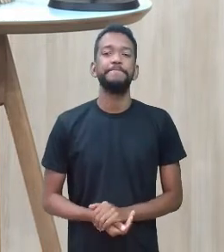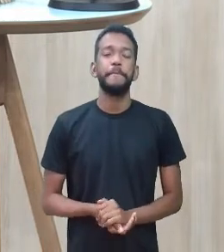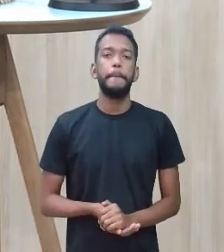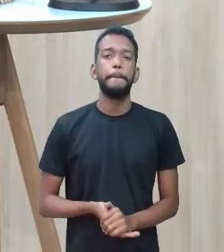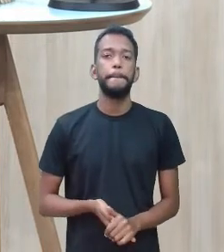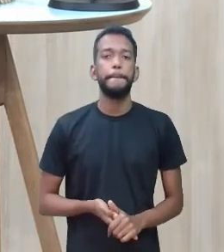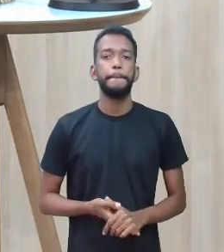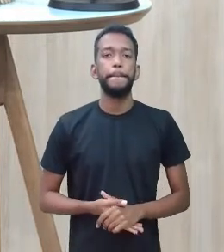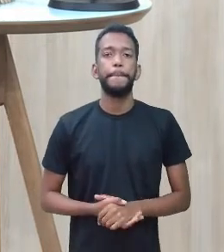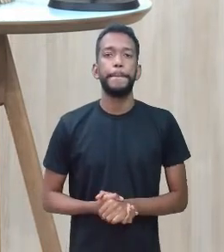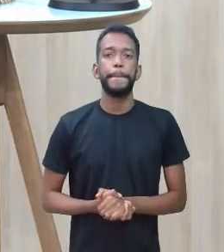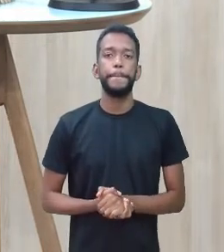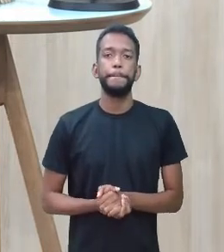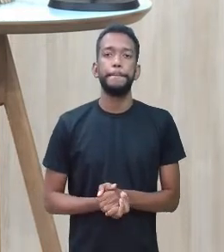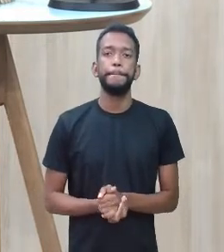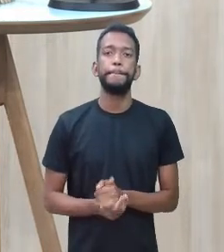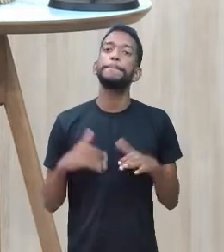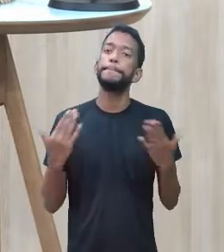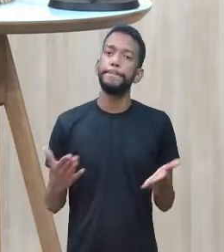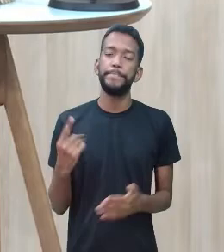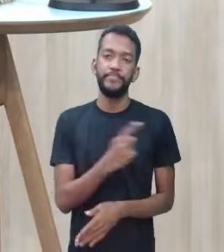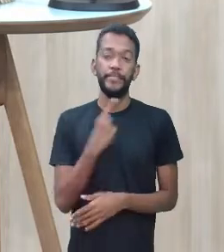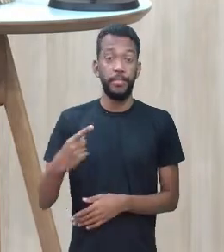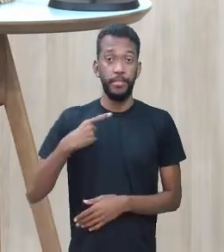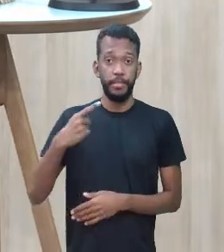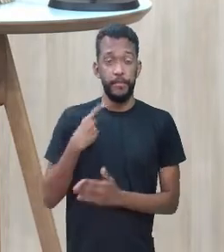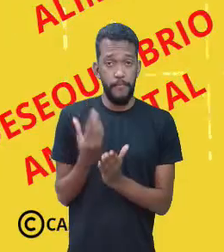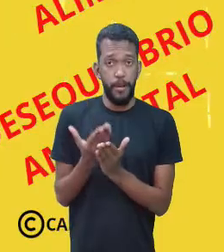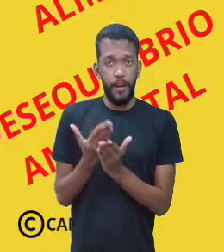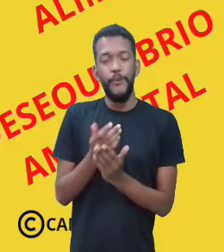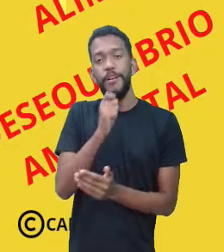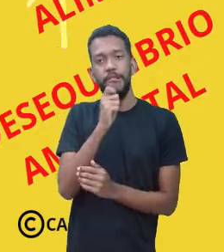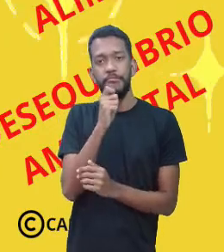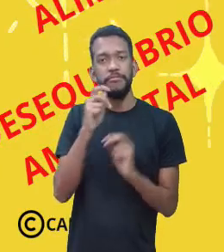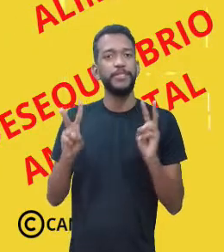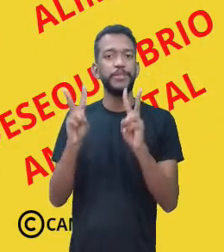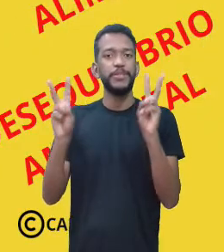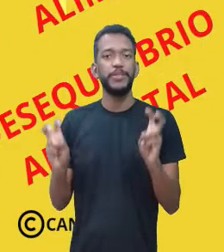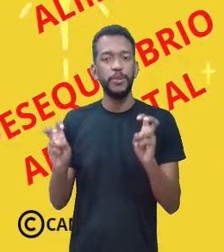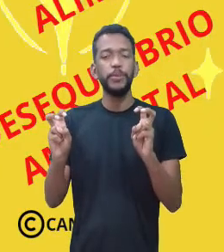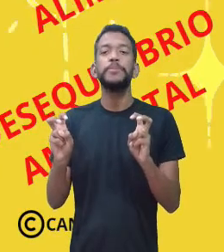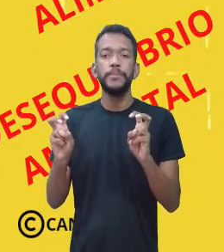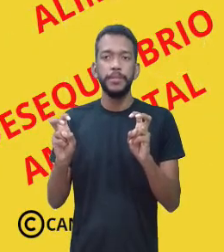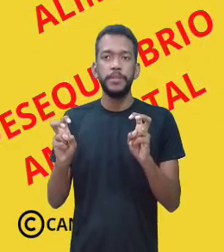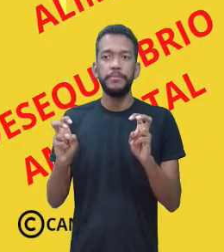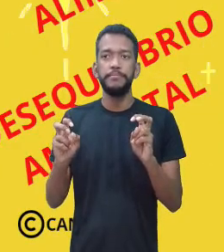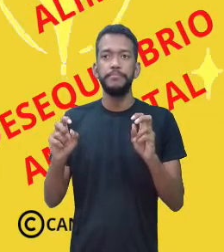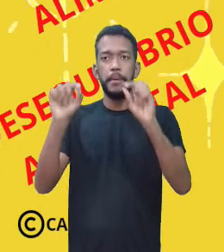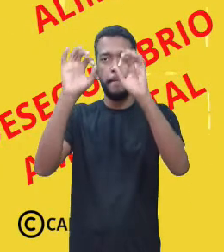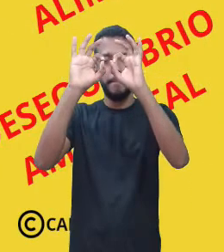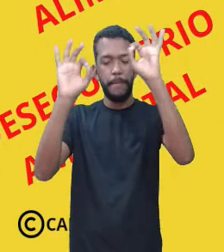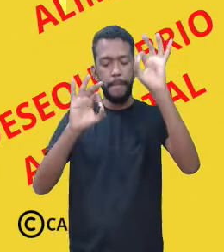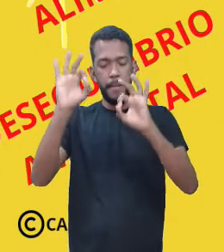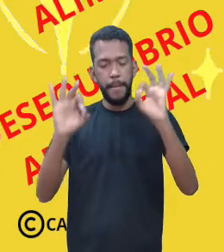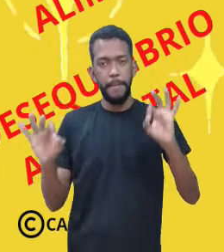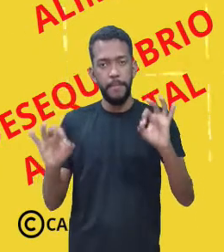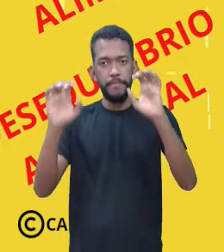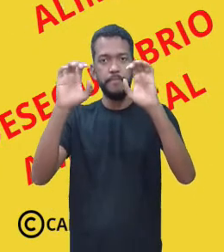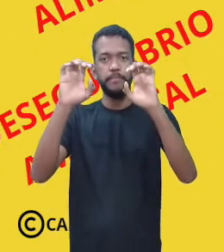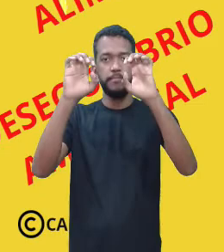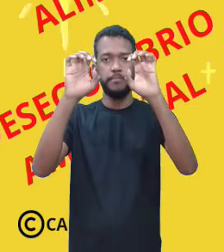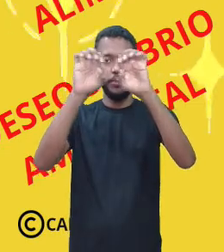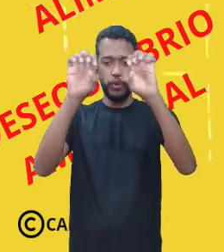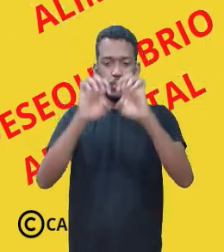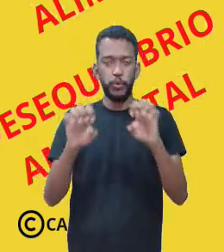Então, estamos na aula ainda falando de cadeia alimentar, falando de nível trófico. Então, nós temos